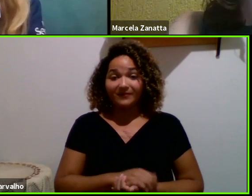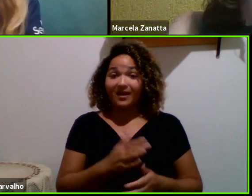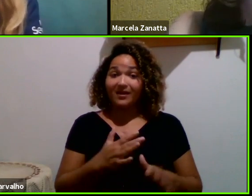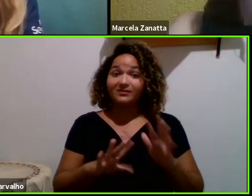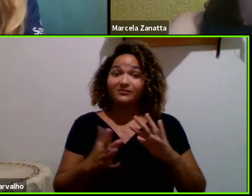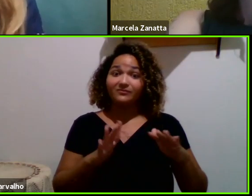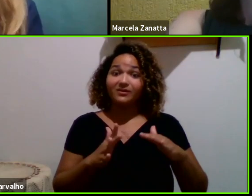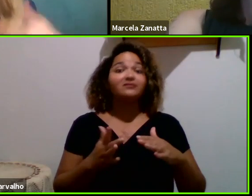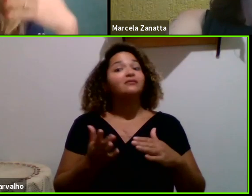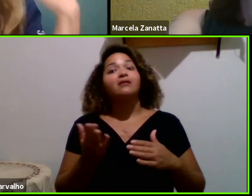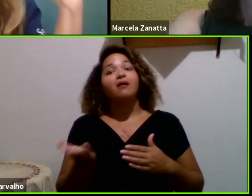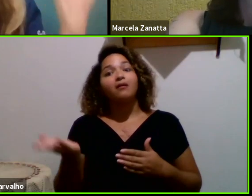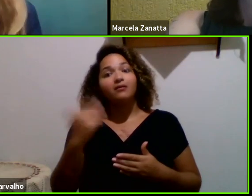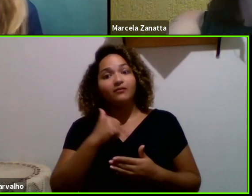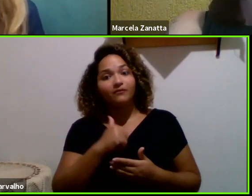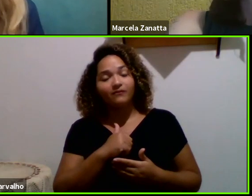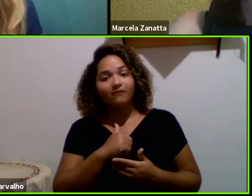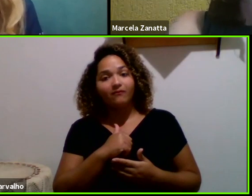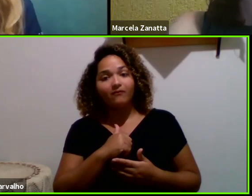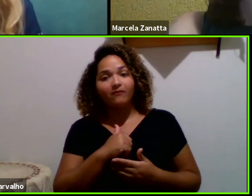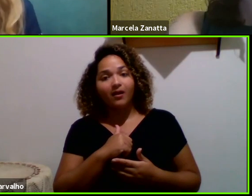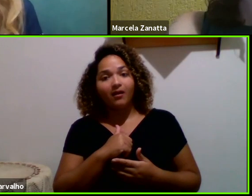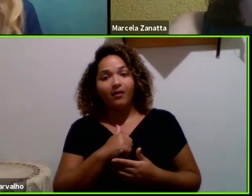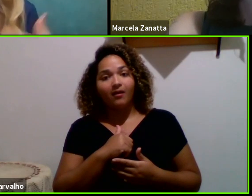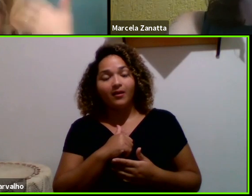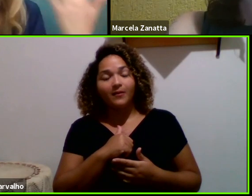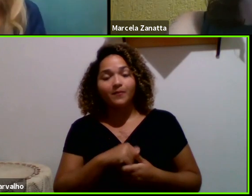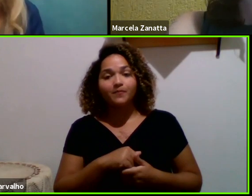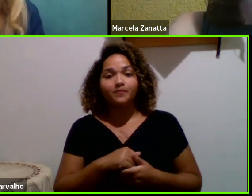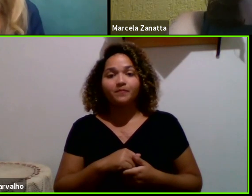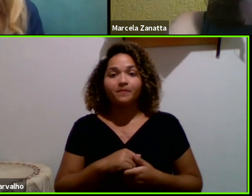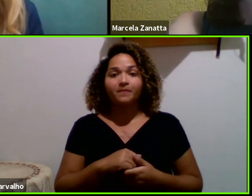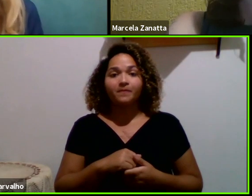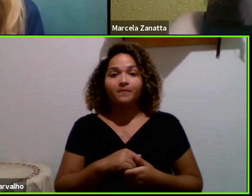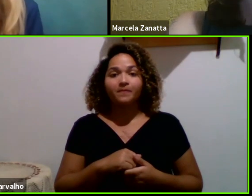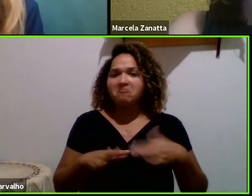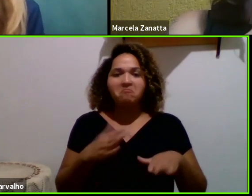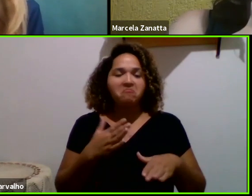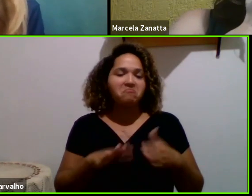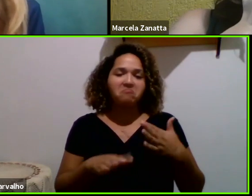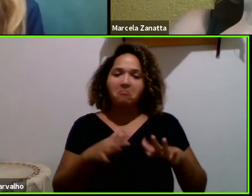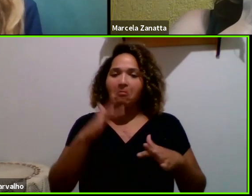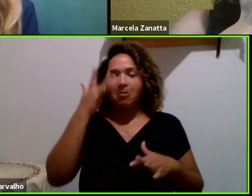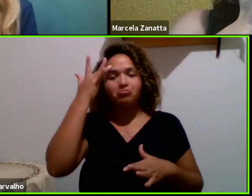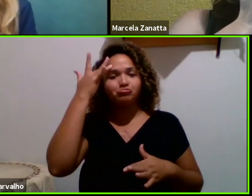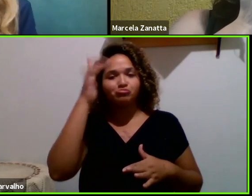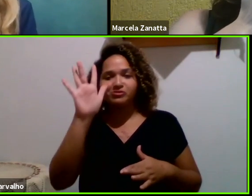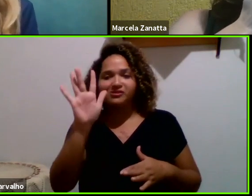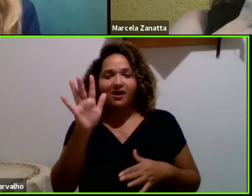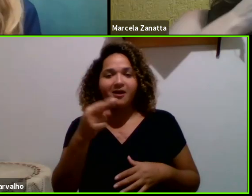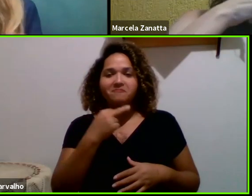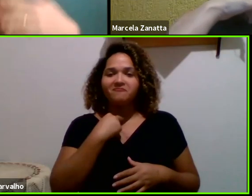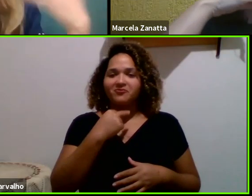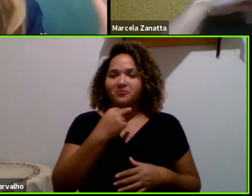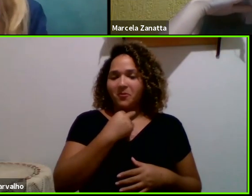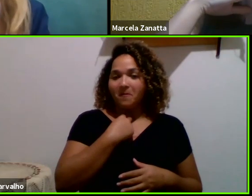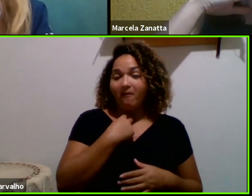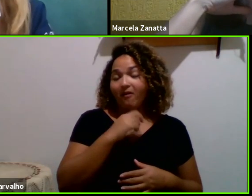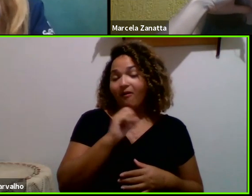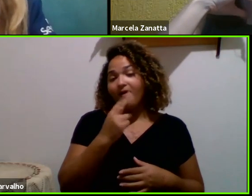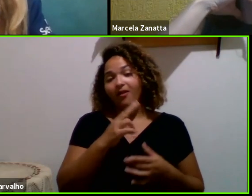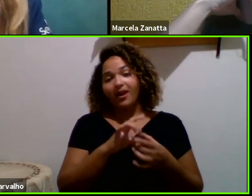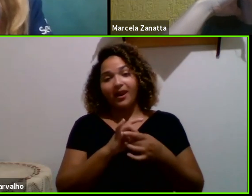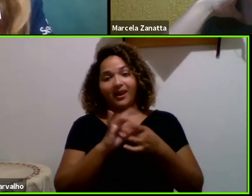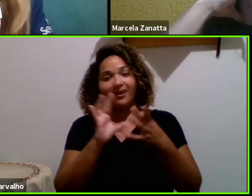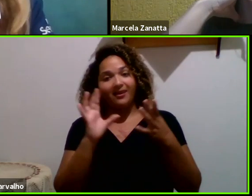para debater com a nossa segunda convidada em qualquer momento, vamos torcer para que a